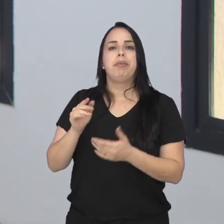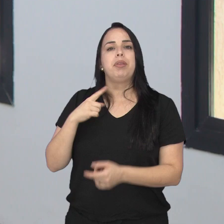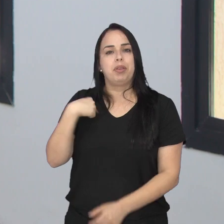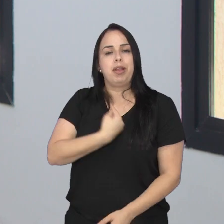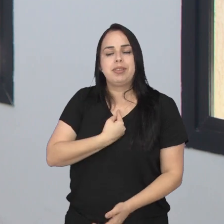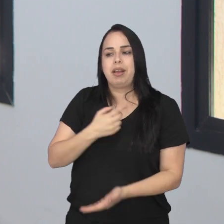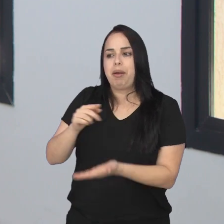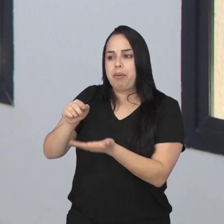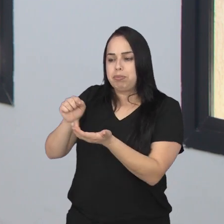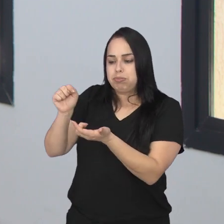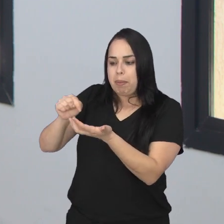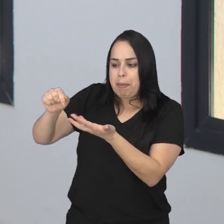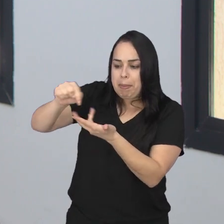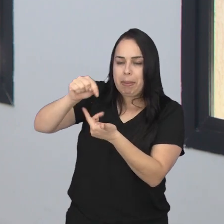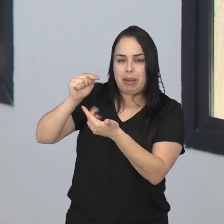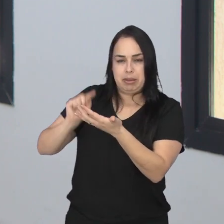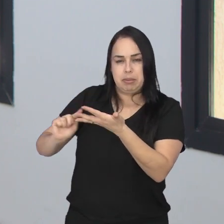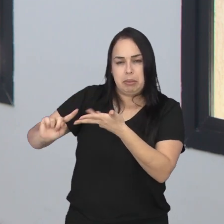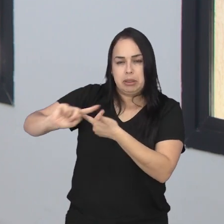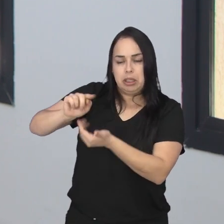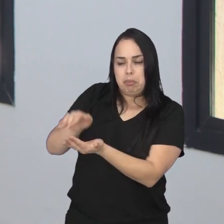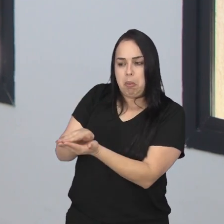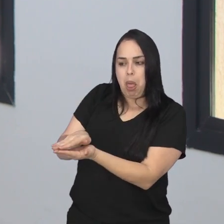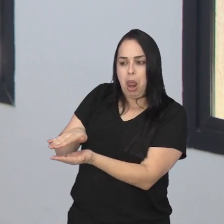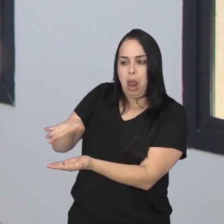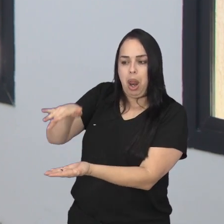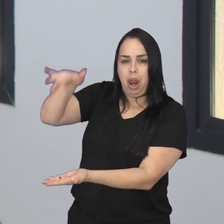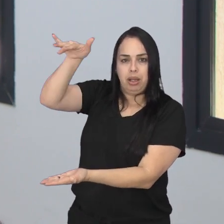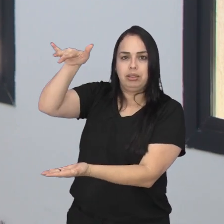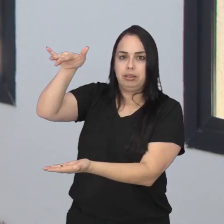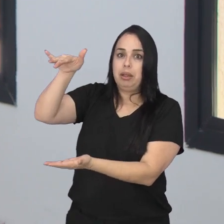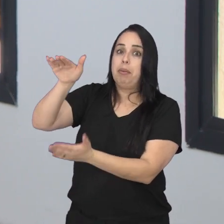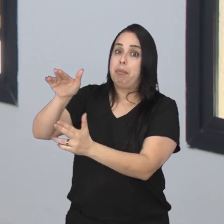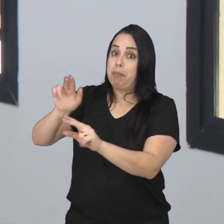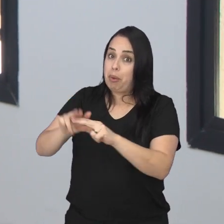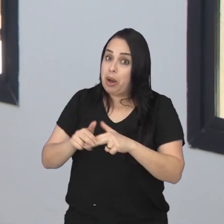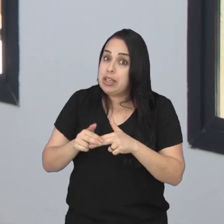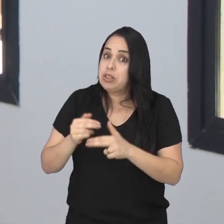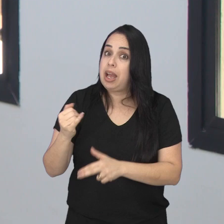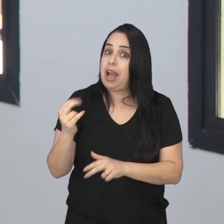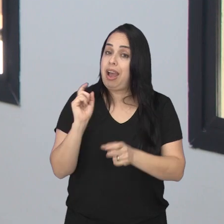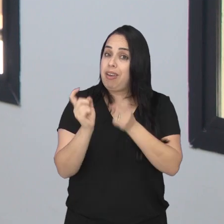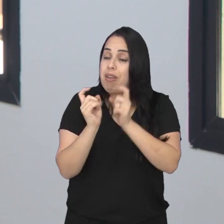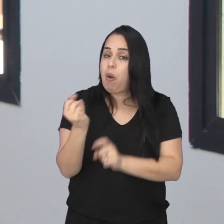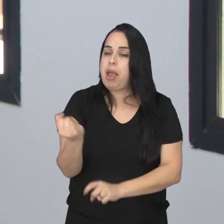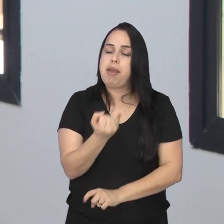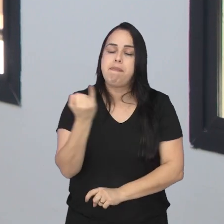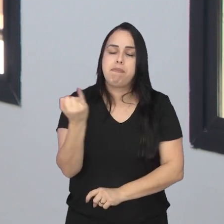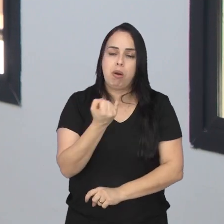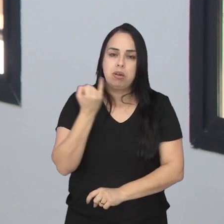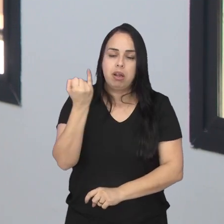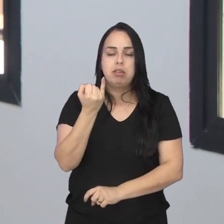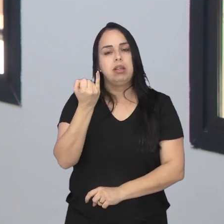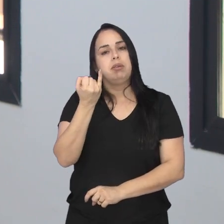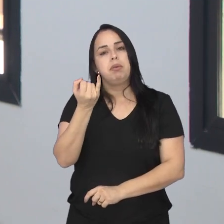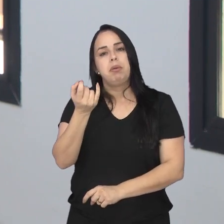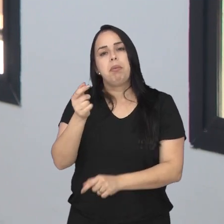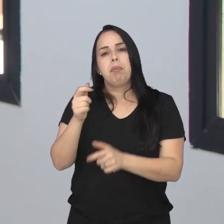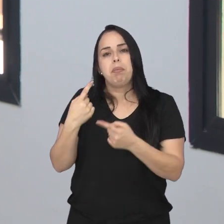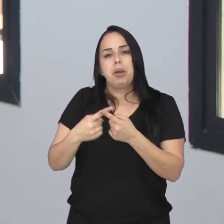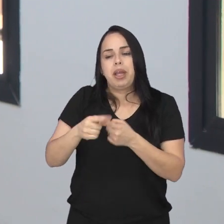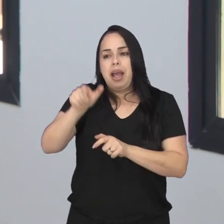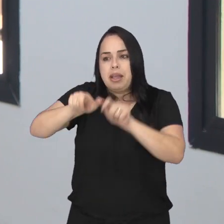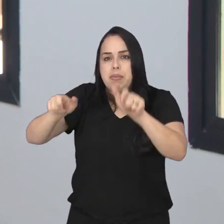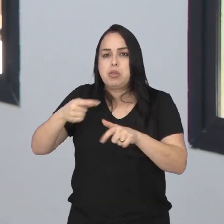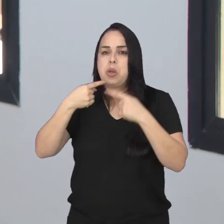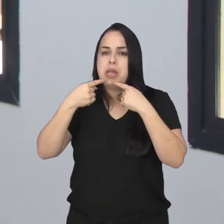vendo que esses pedidos estão se a volumando essa essa reuniões é que a comissão é muito importante que nós temos que tá recebendo essas